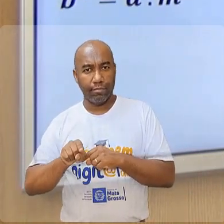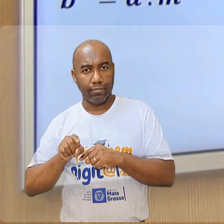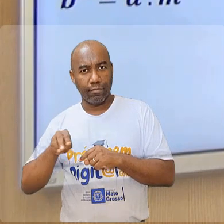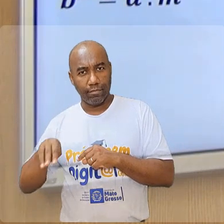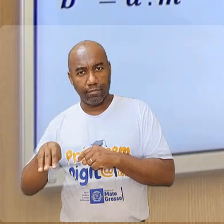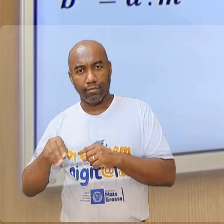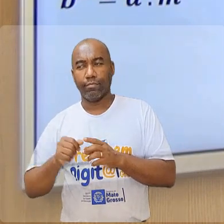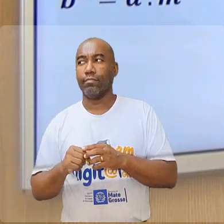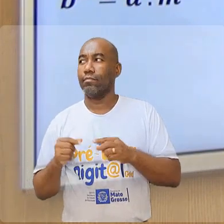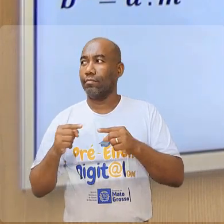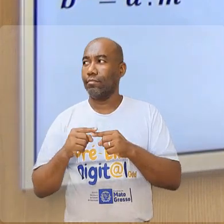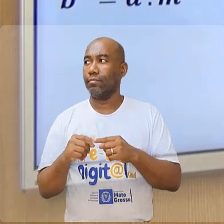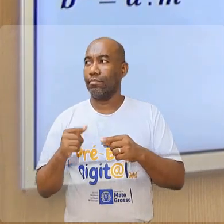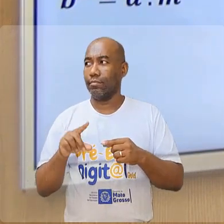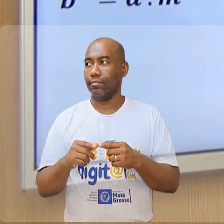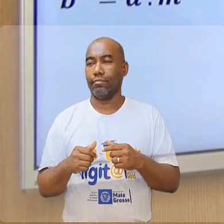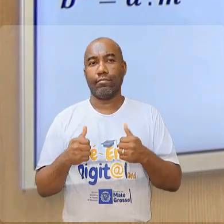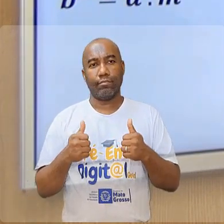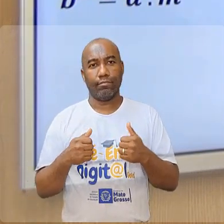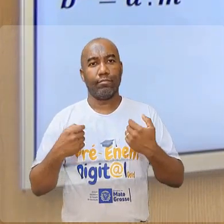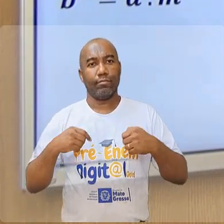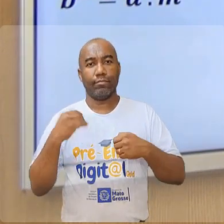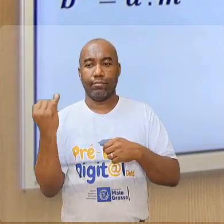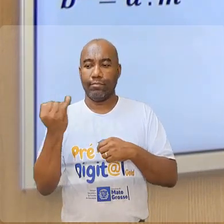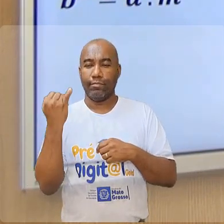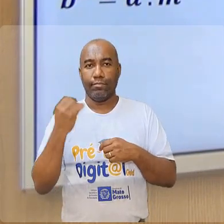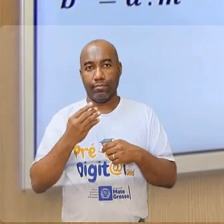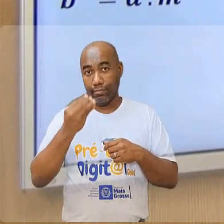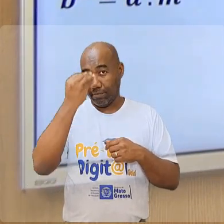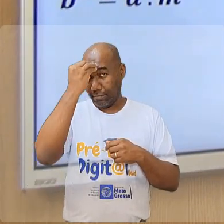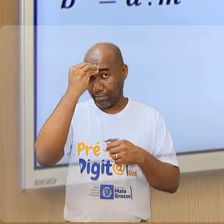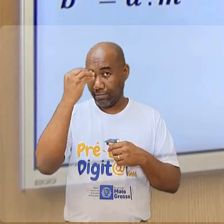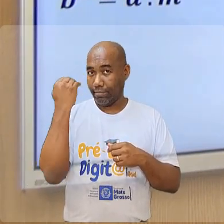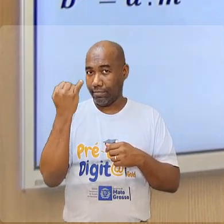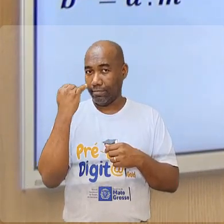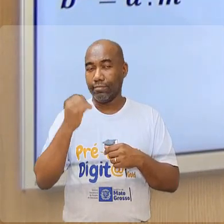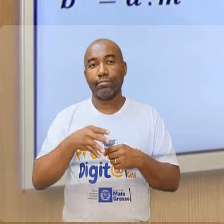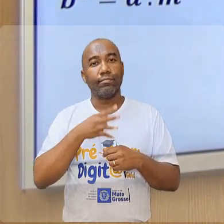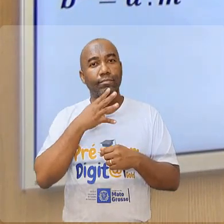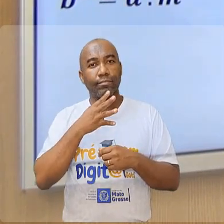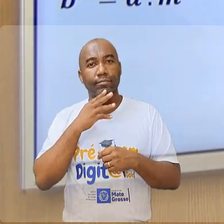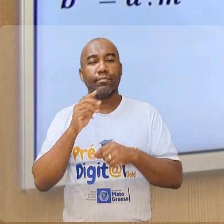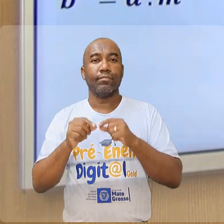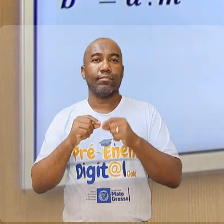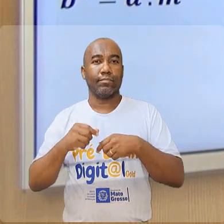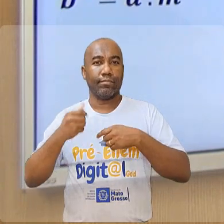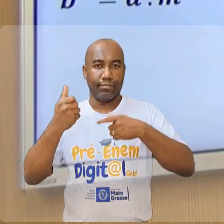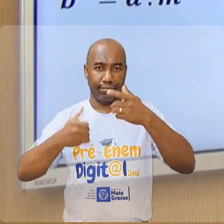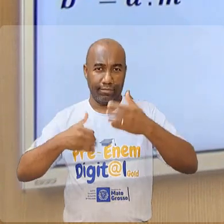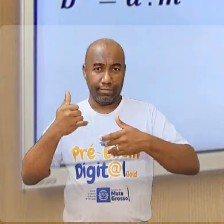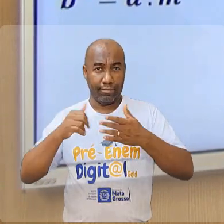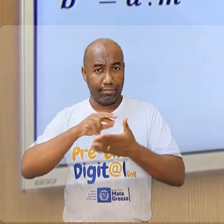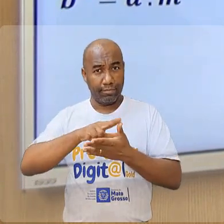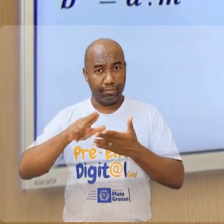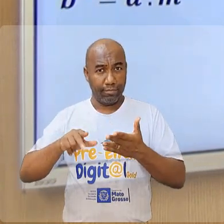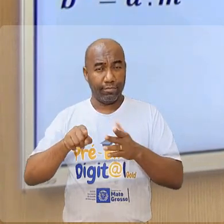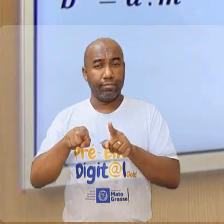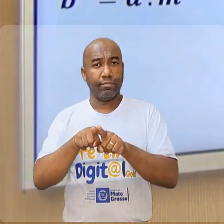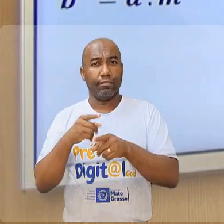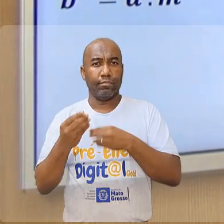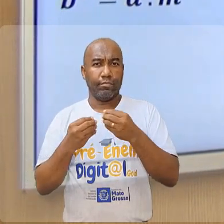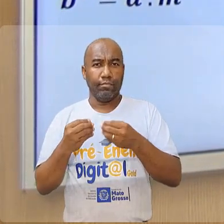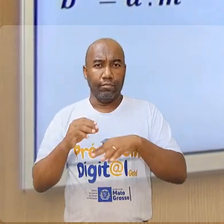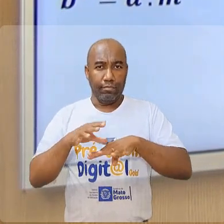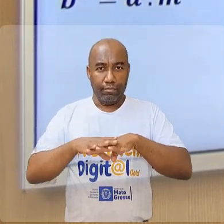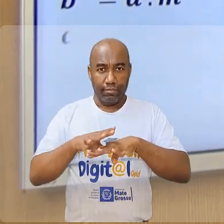Opa essa outra relação que a gente precisa saber e precisa ter noção de como vai